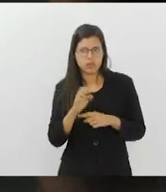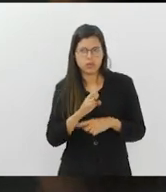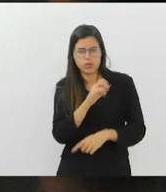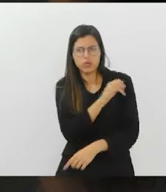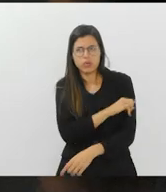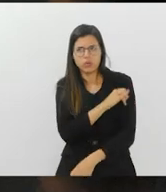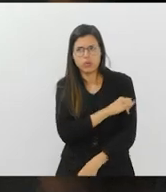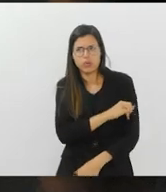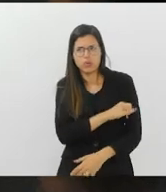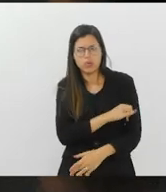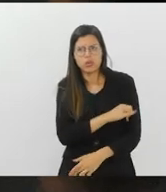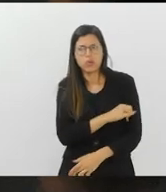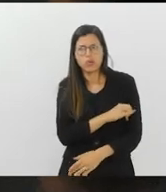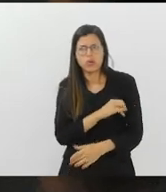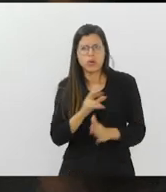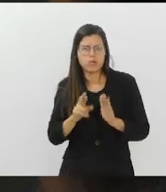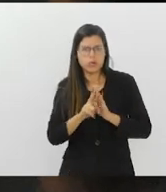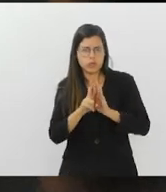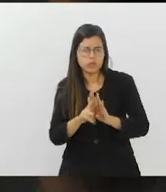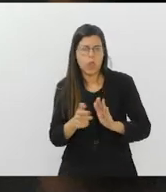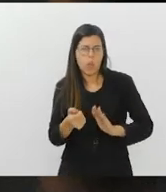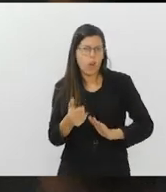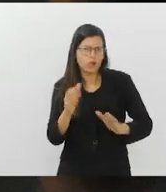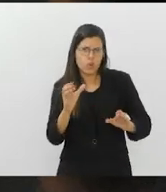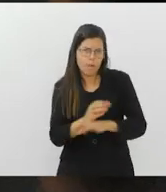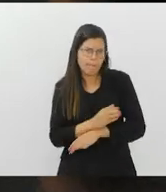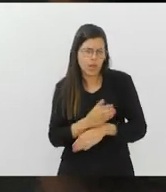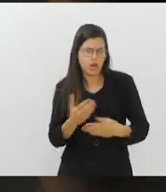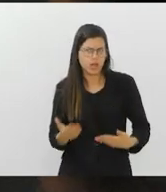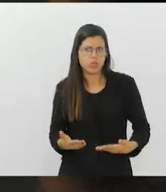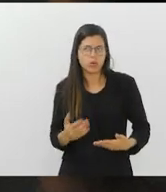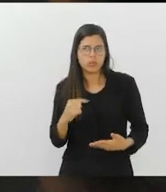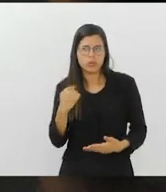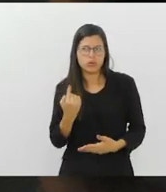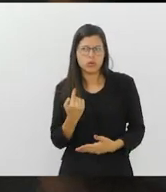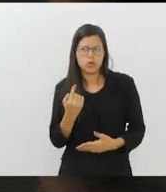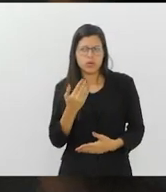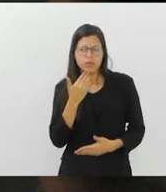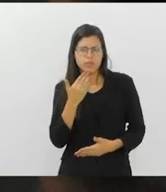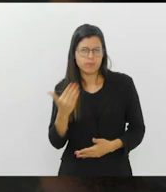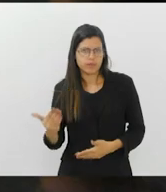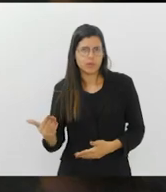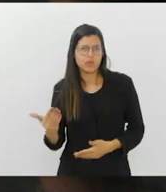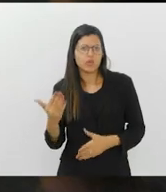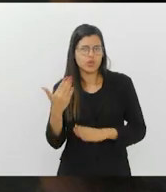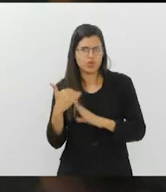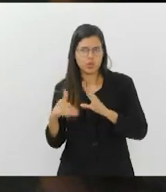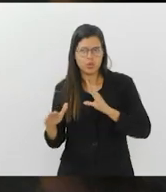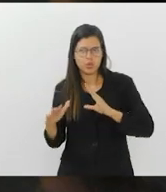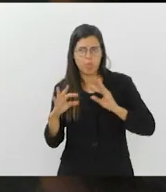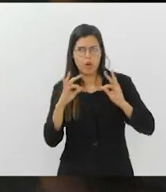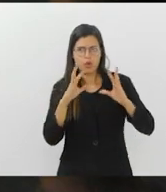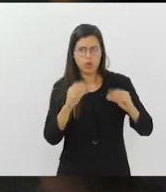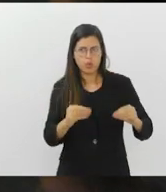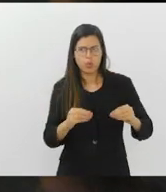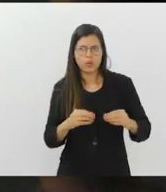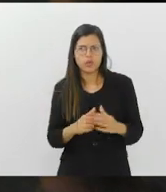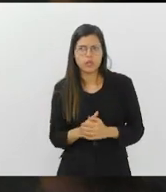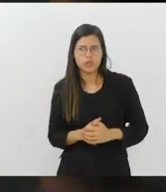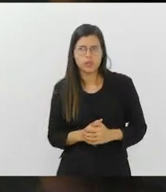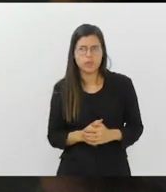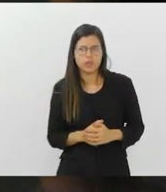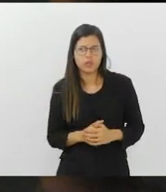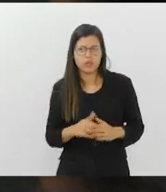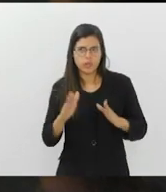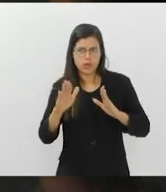quase a totalidade de todos eles. Nós mandamos uma solicitação de informação para todas elas.